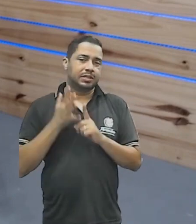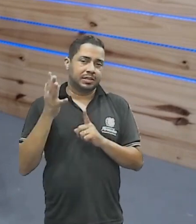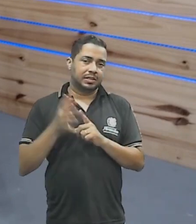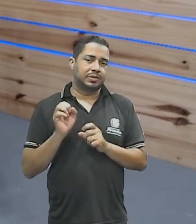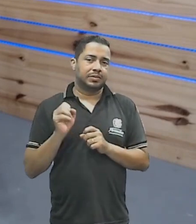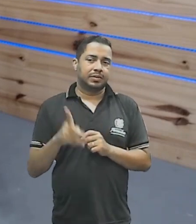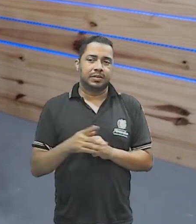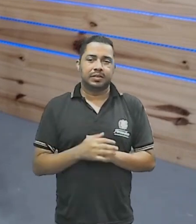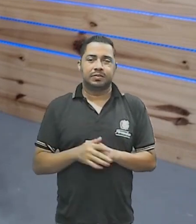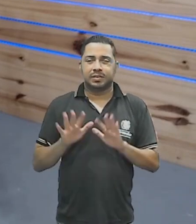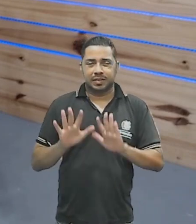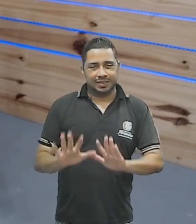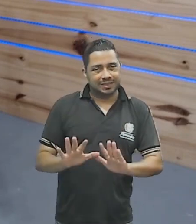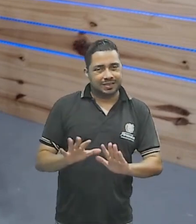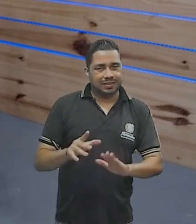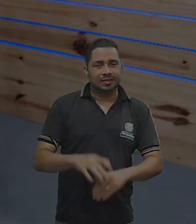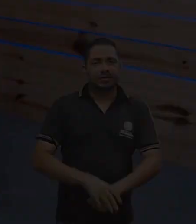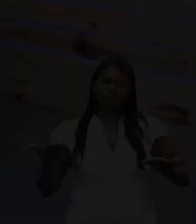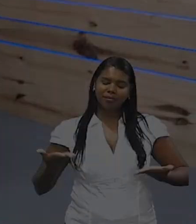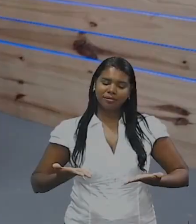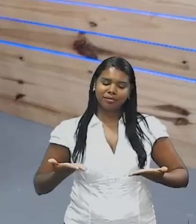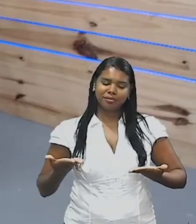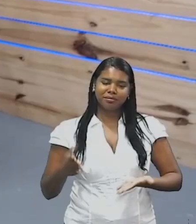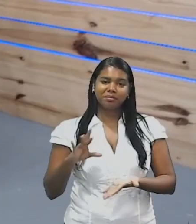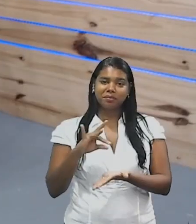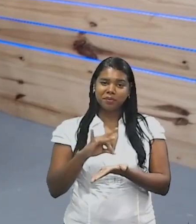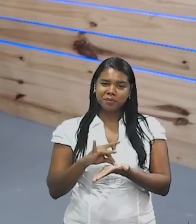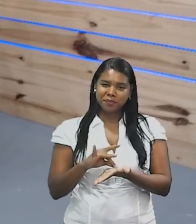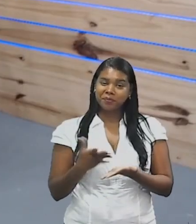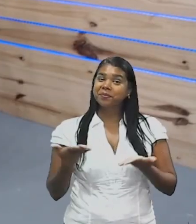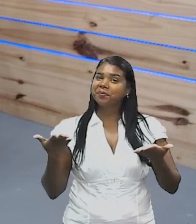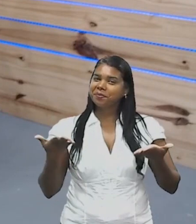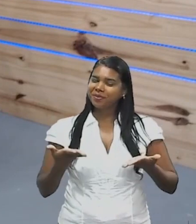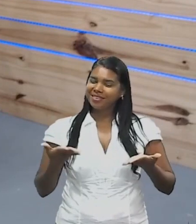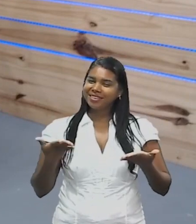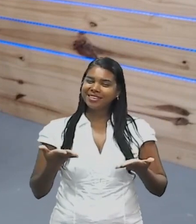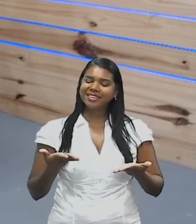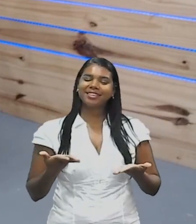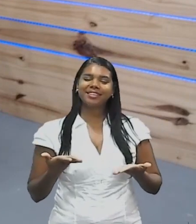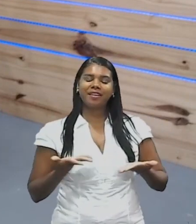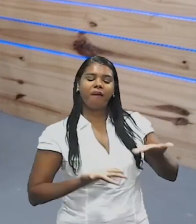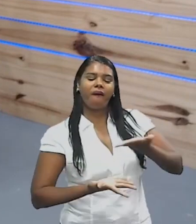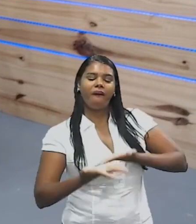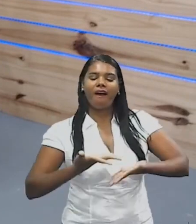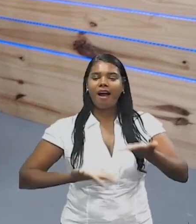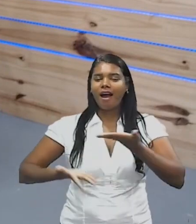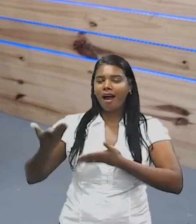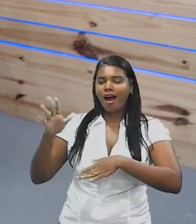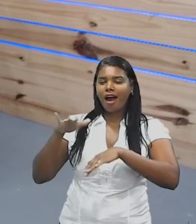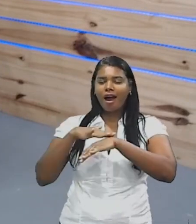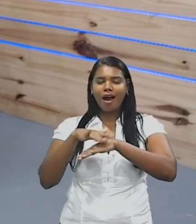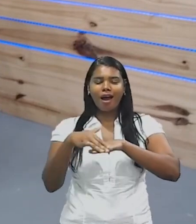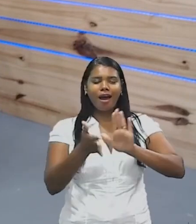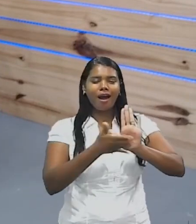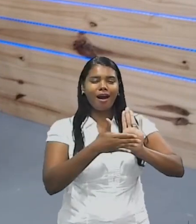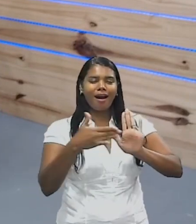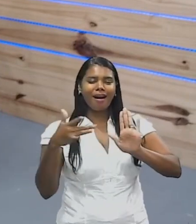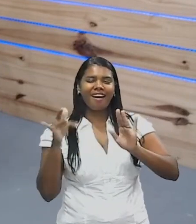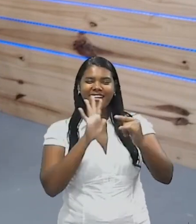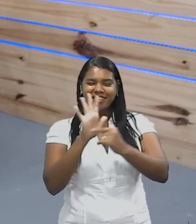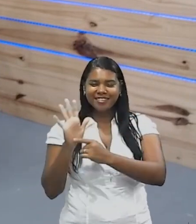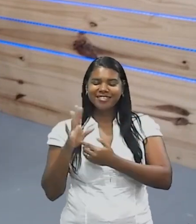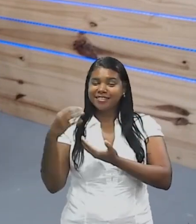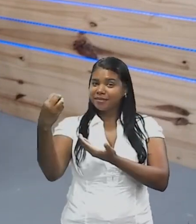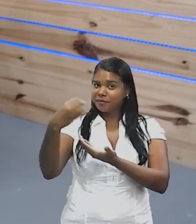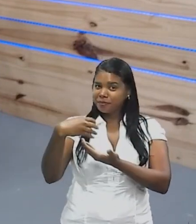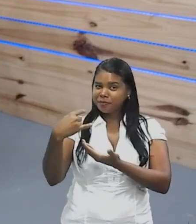tá bom? Fique aí! Chegou o momento, tá? De interação, de protagonismo, porque TEPAC é isso,